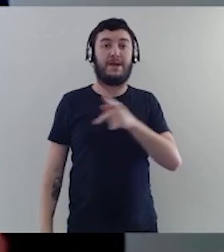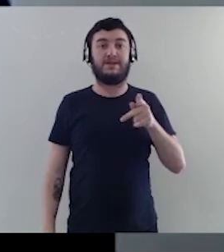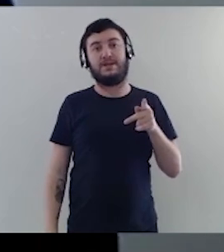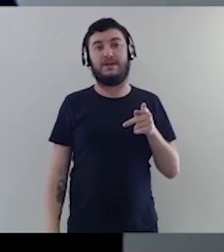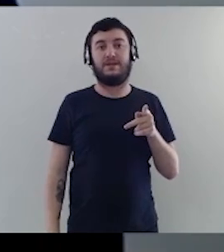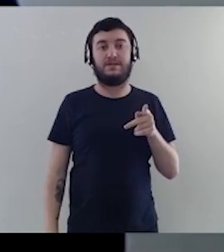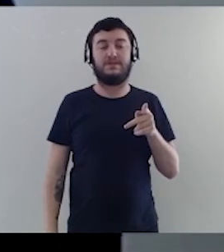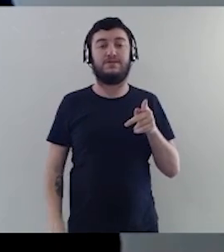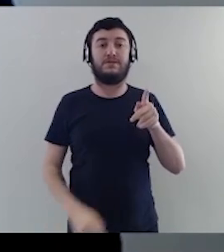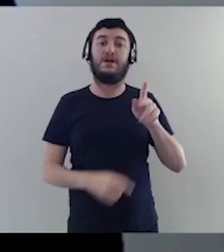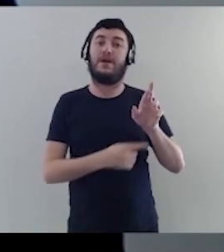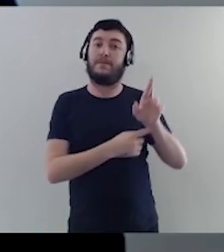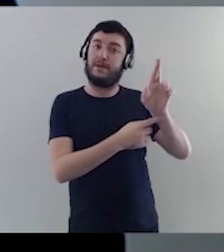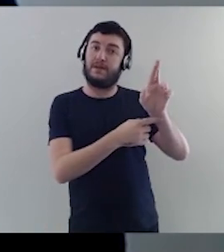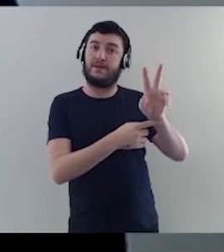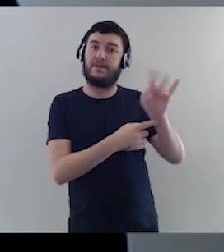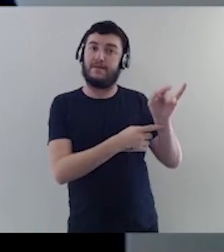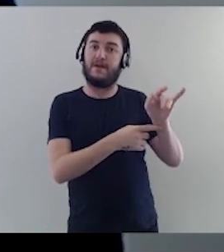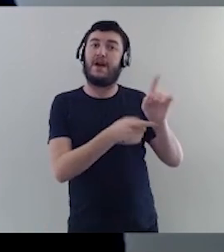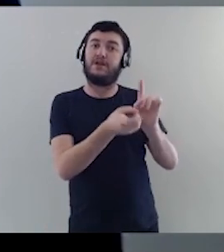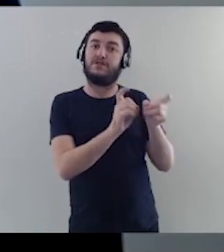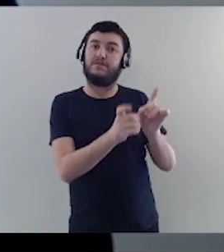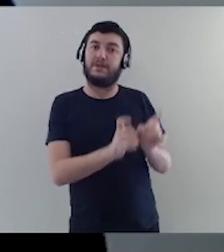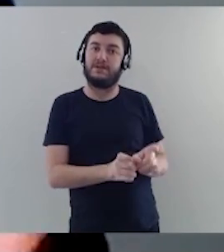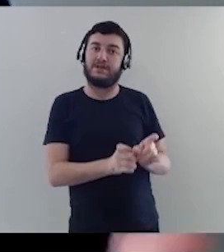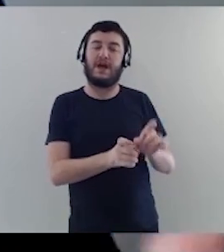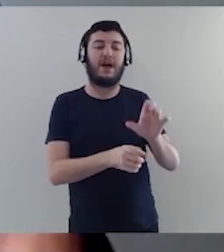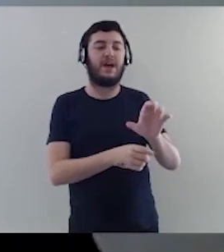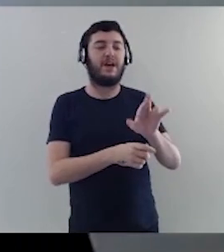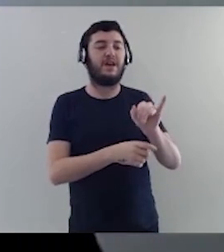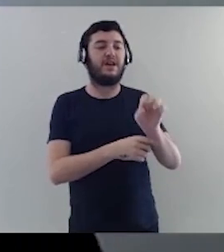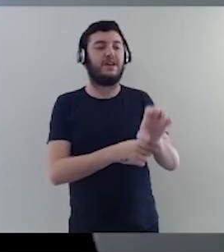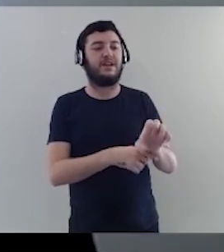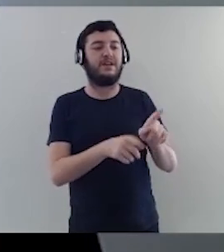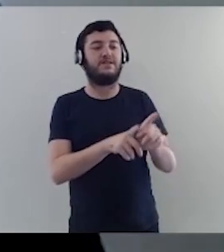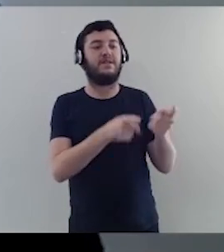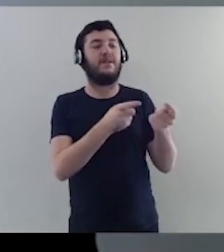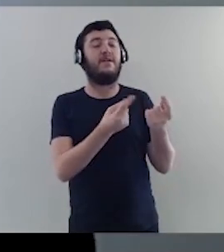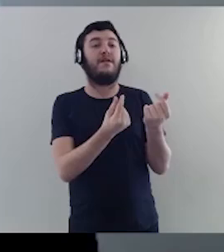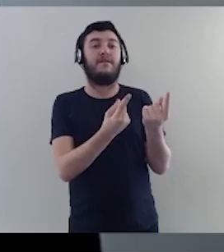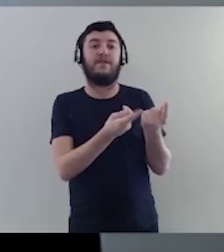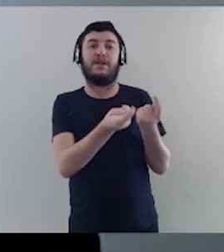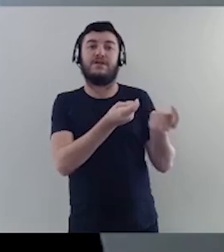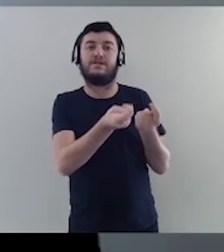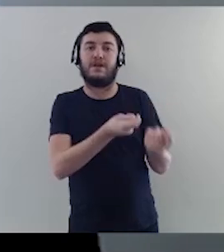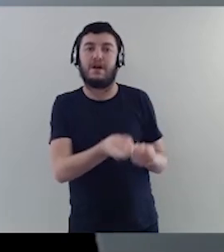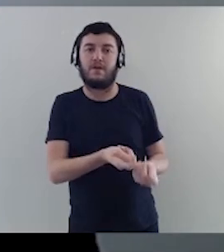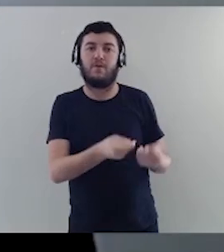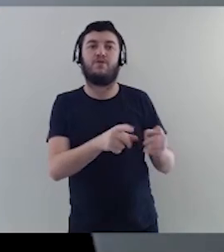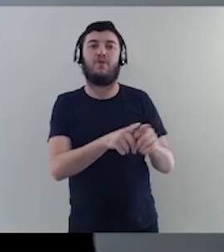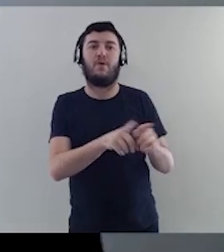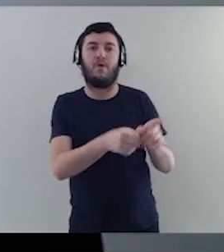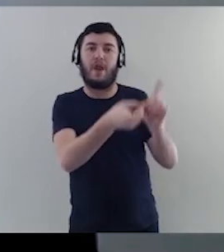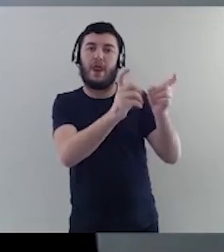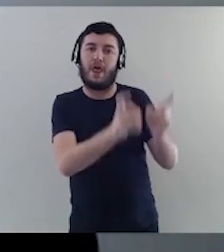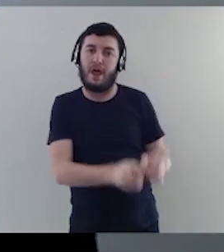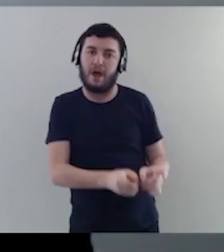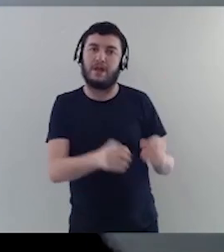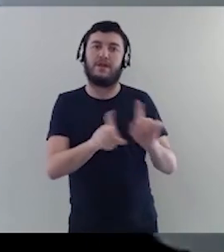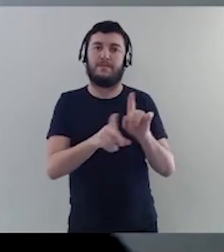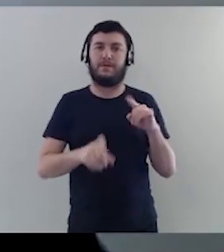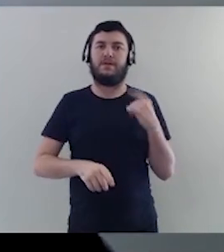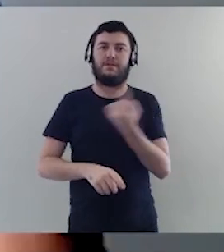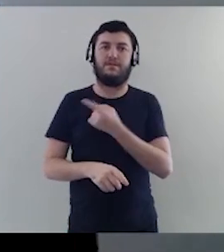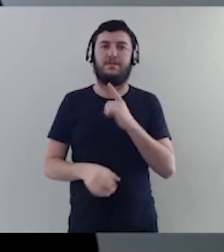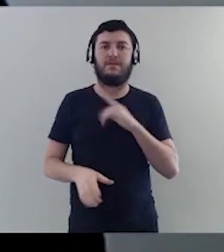à gestão das crises financeiras. Portanto, o Tribunal, eu não direi que foi ativista, teve alguma